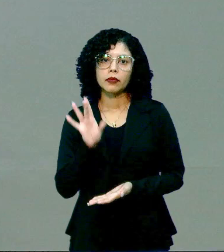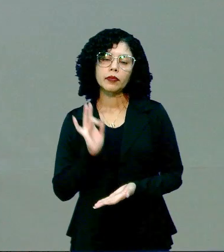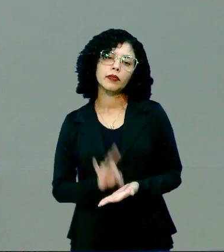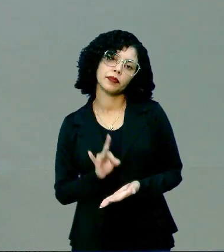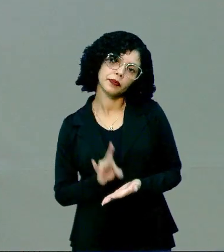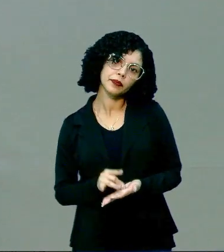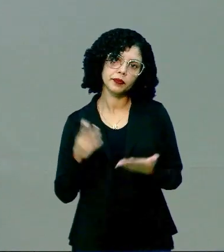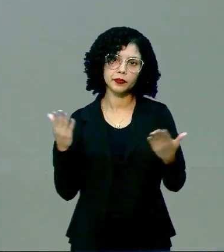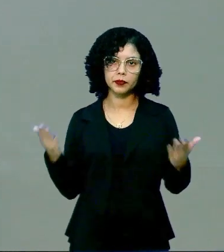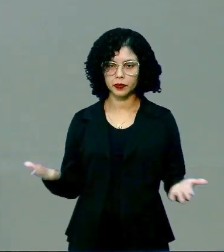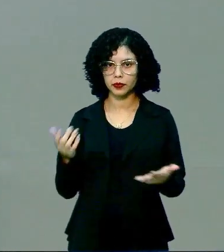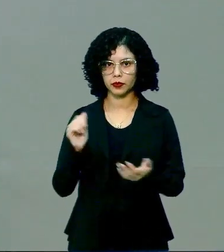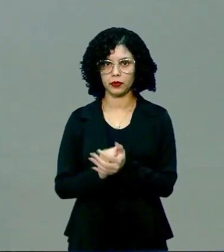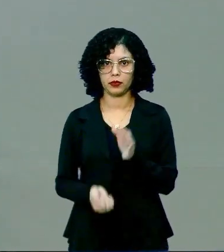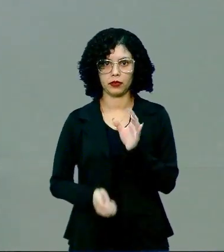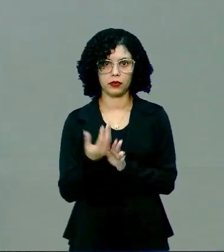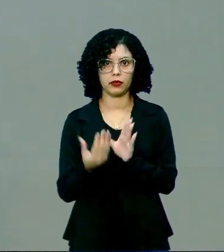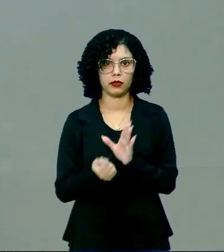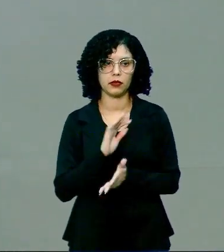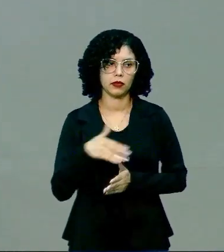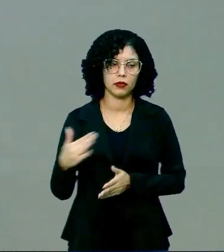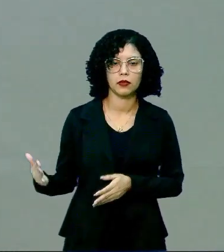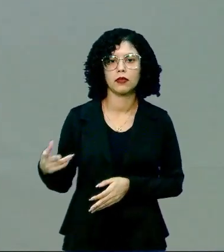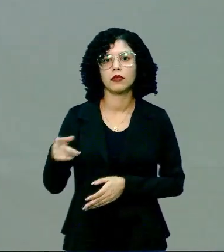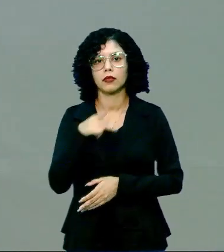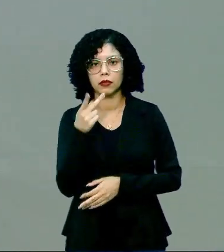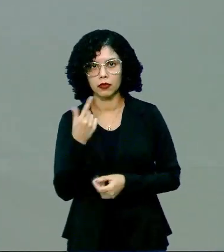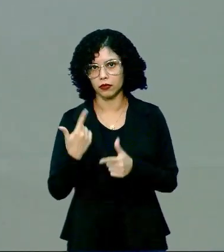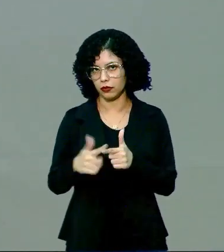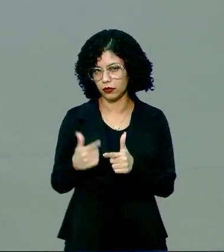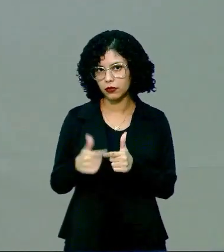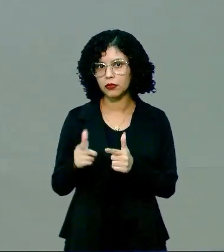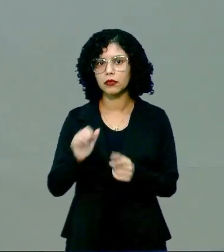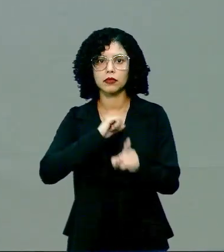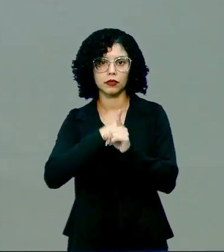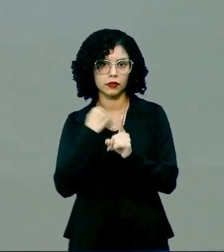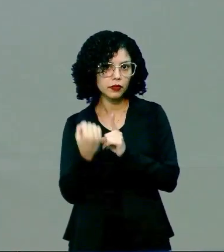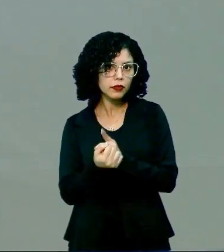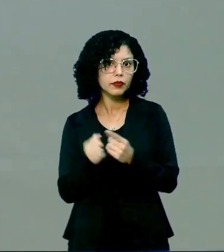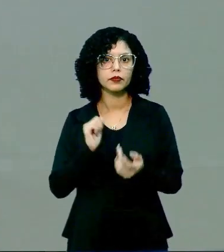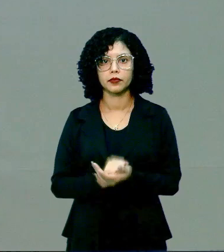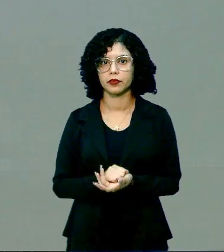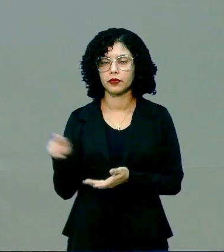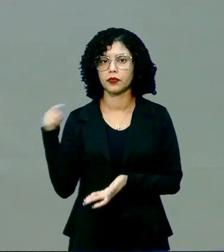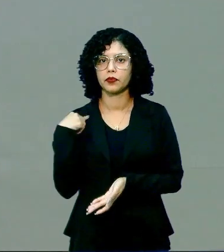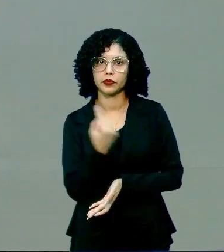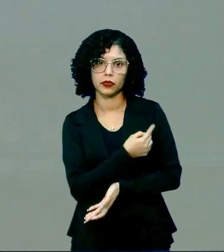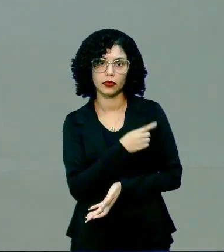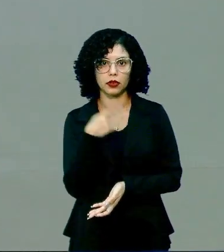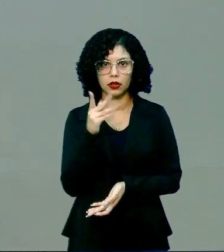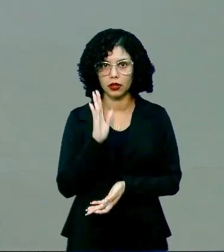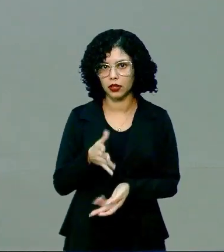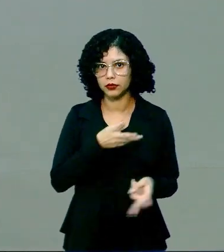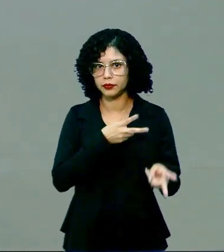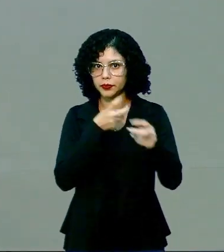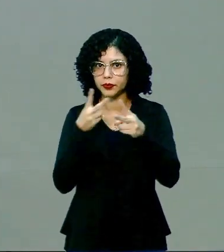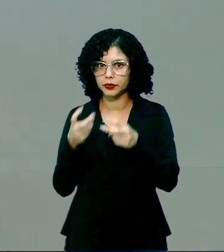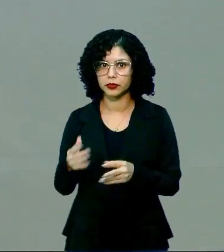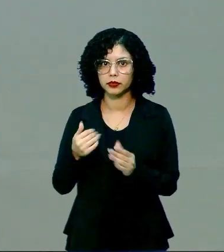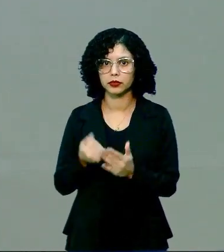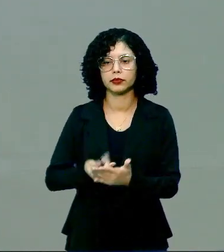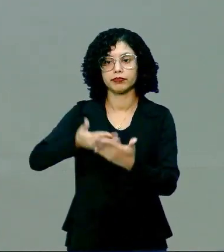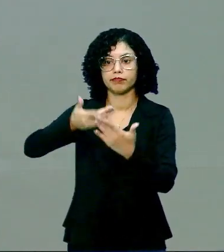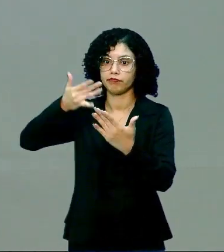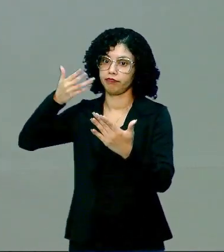Na verdade, essa produção, e quando a gente fala de problemas sociais, a gente já observa